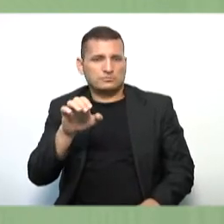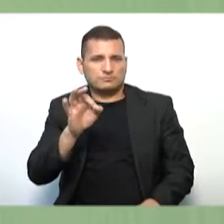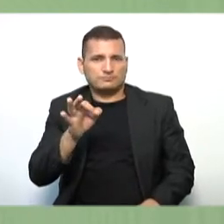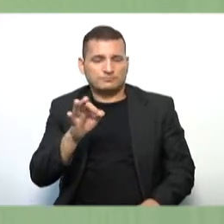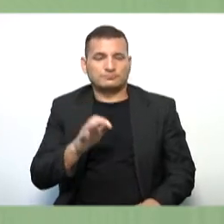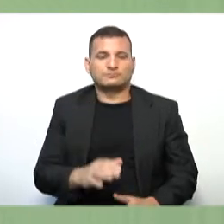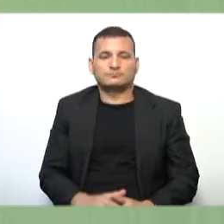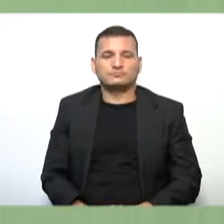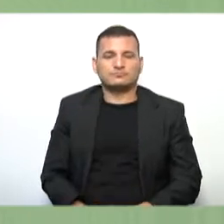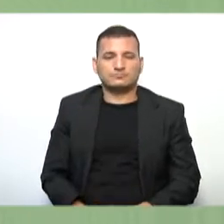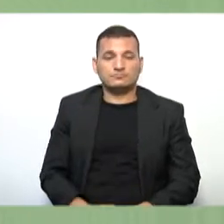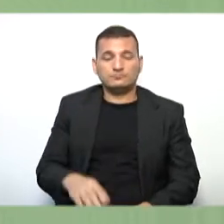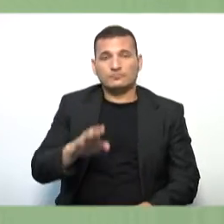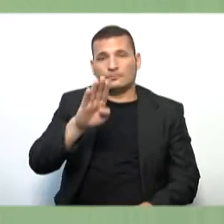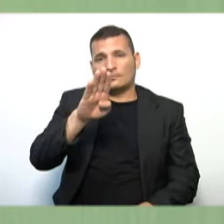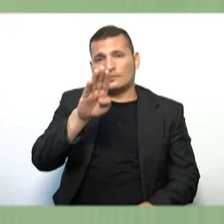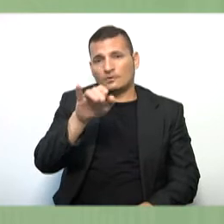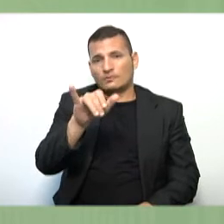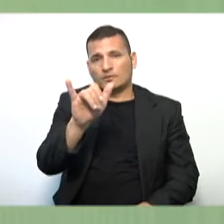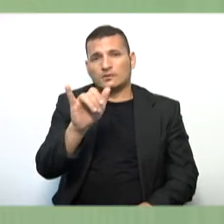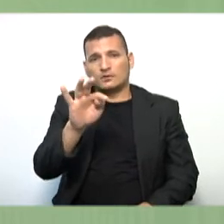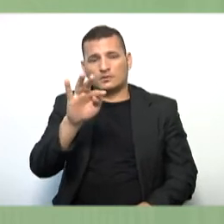como falamos, ele